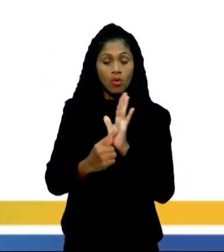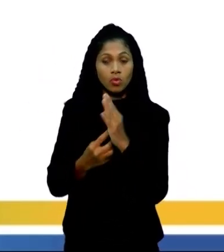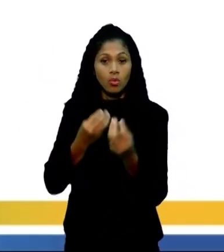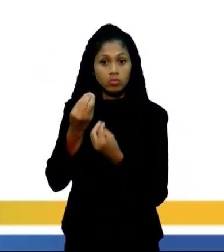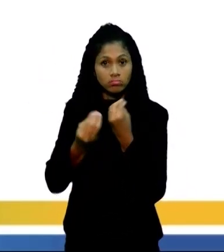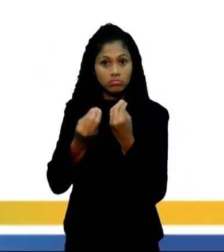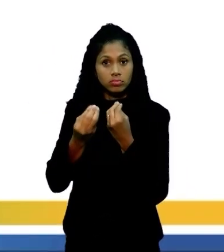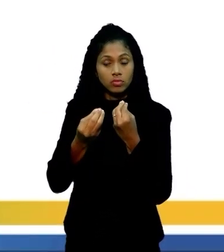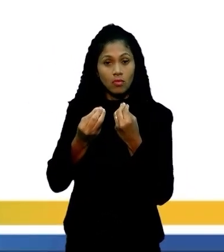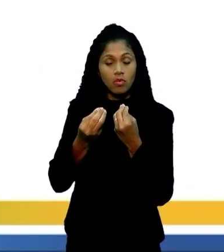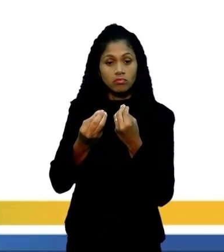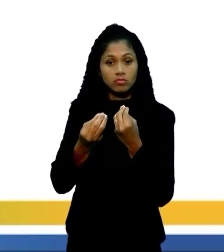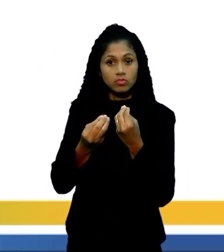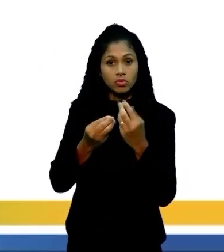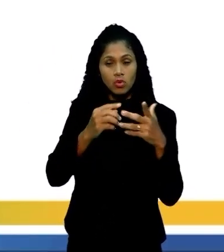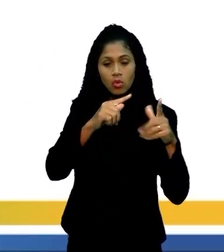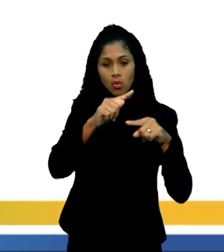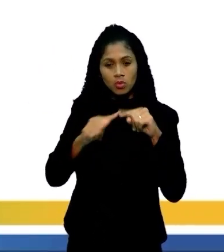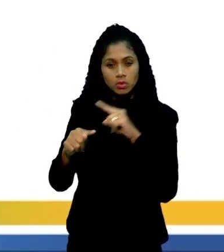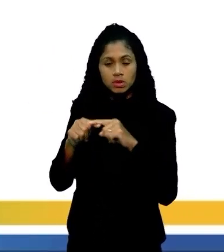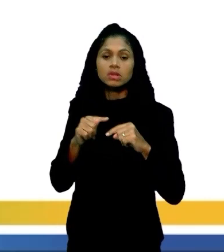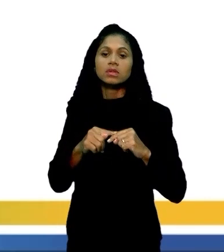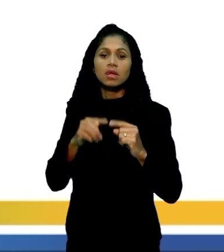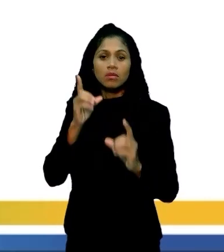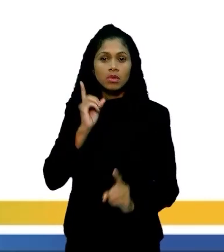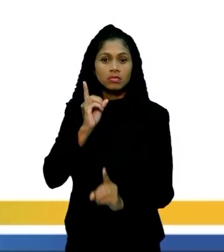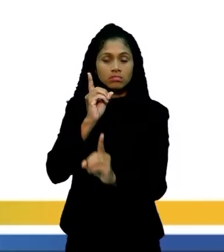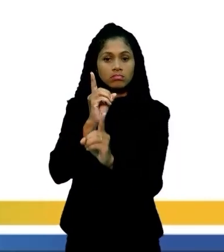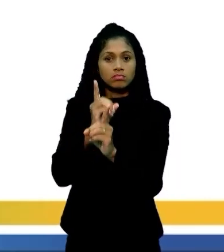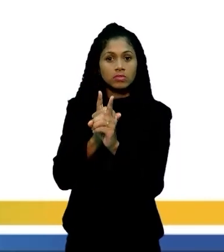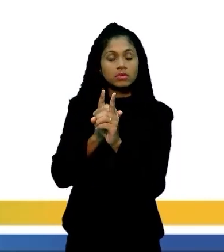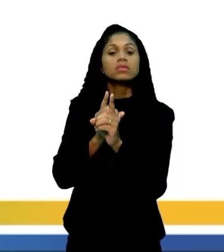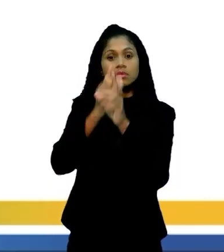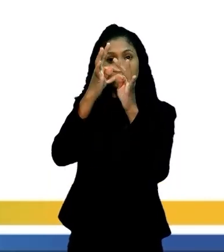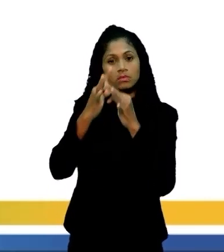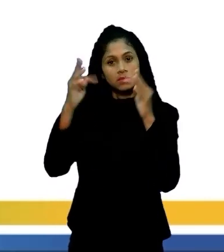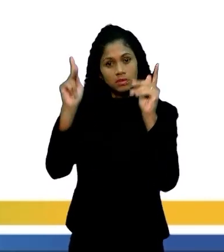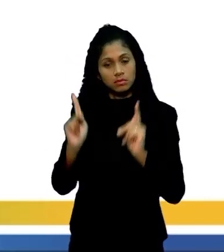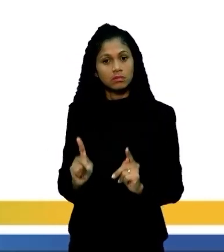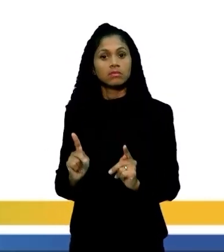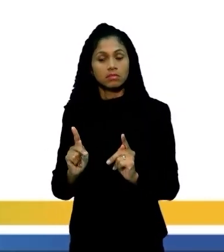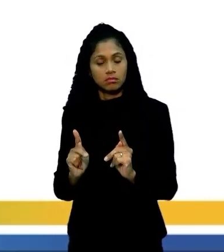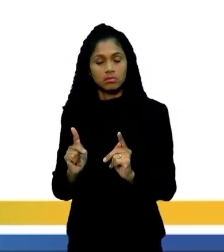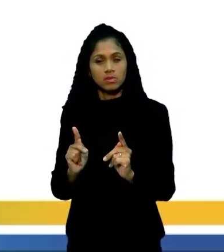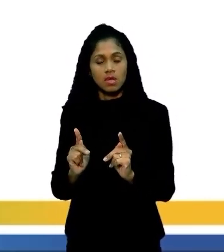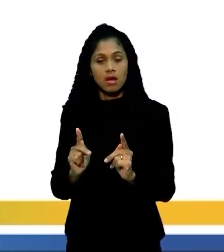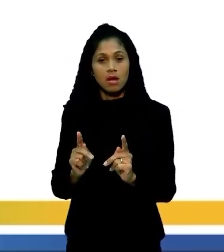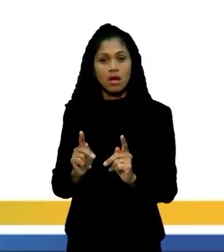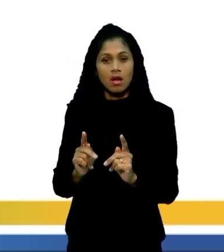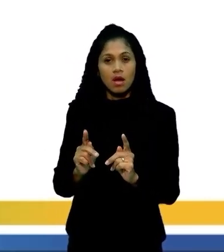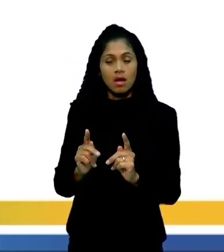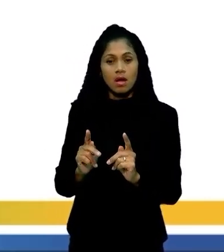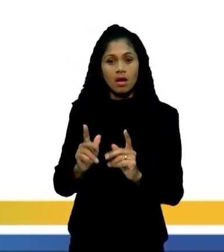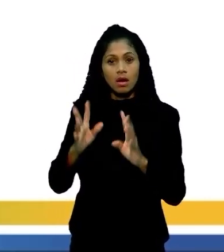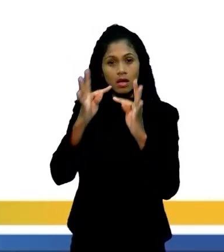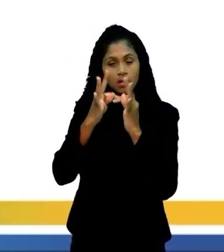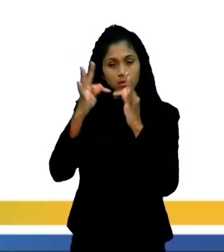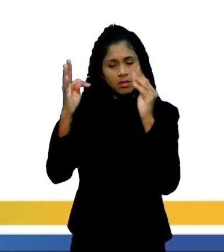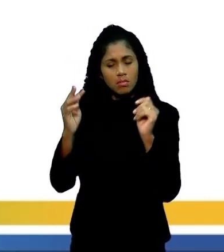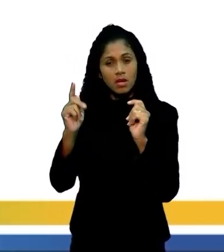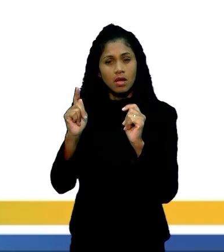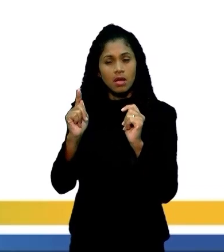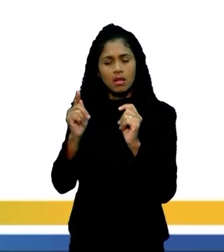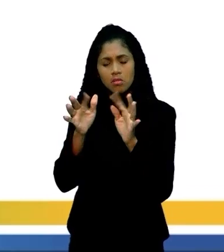eles são encontrados na tabela periódica. A tabela mais simples possível, você vai encontrar o quê?